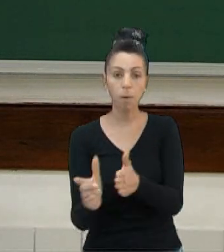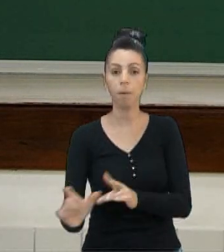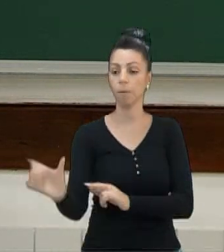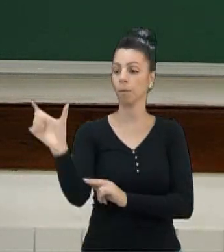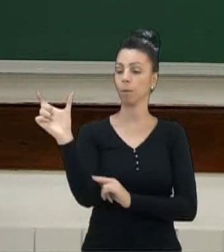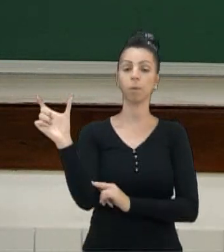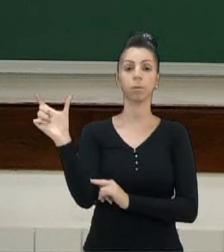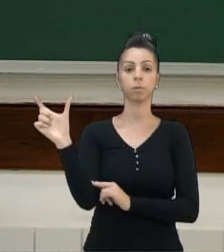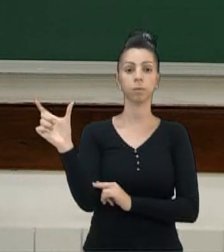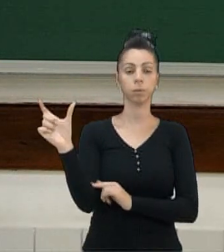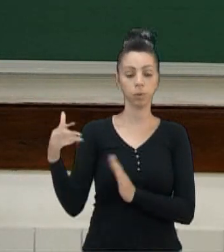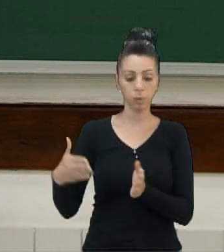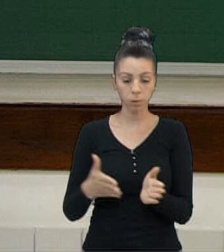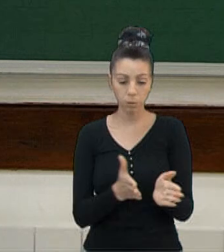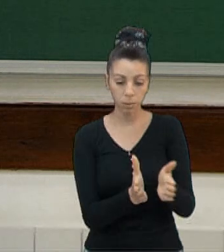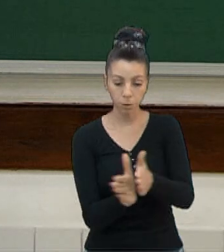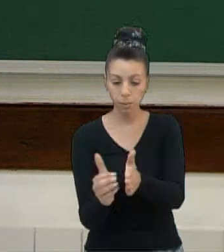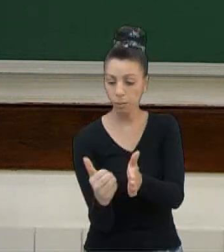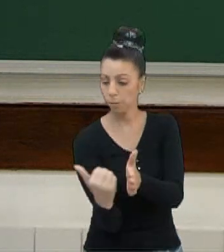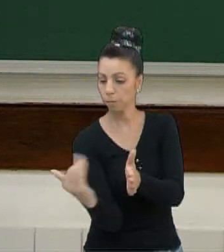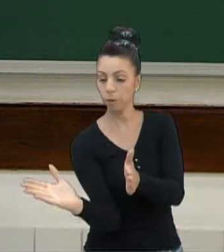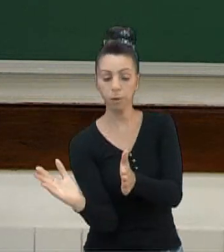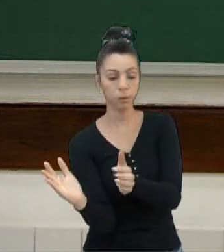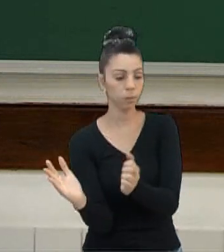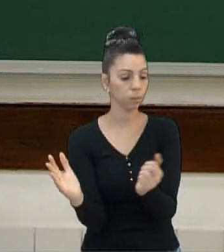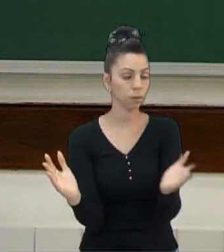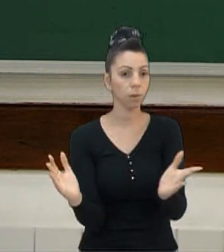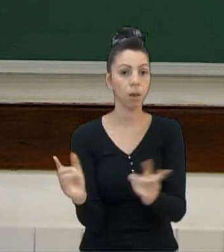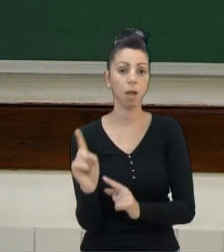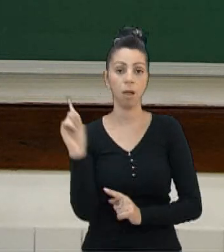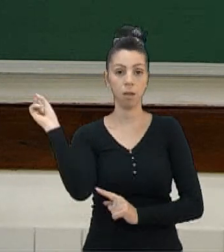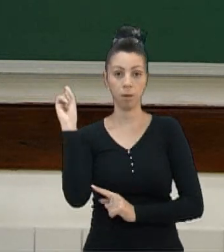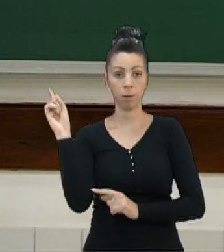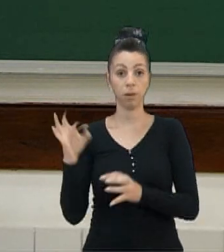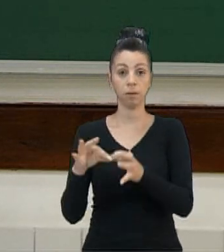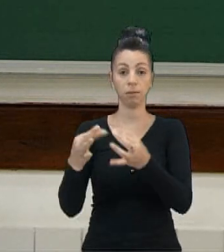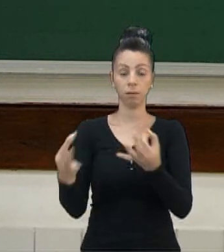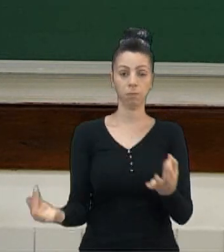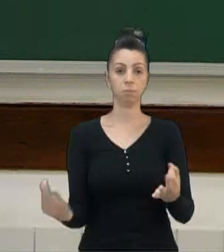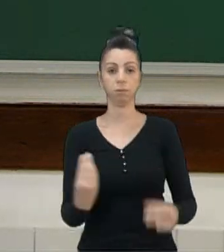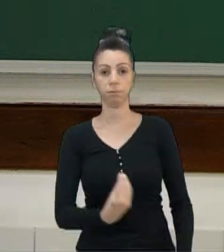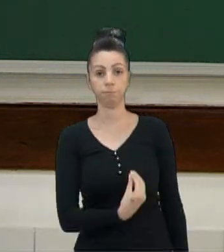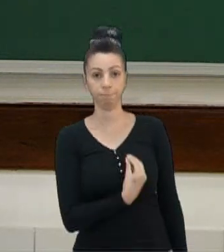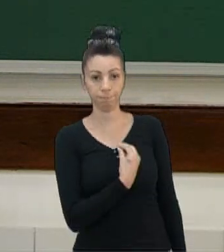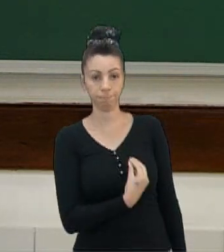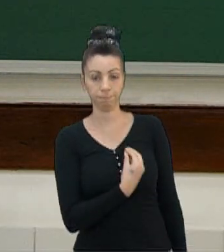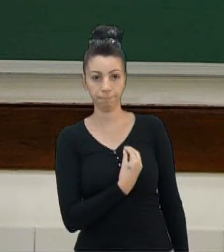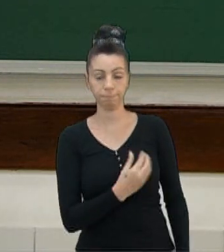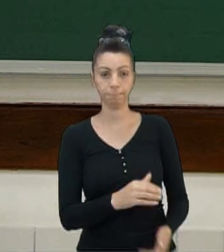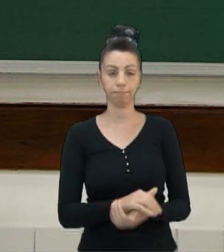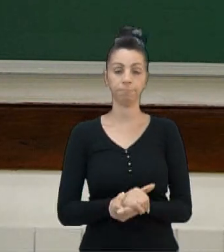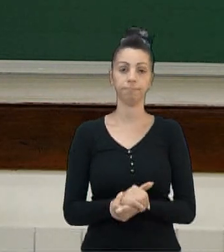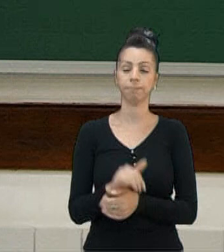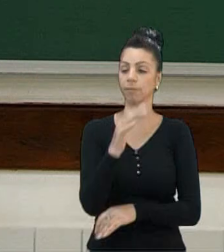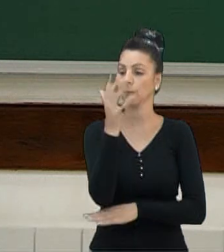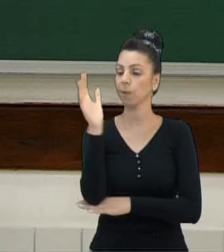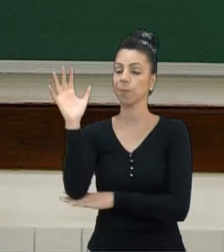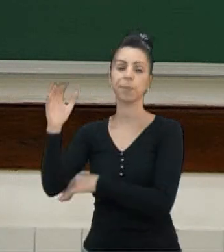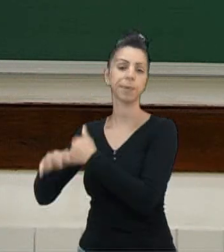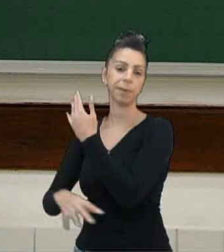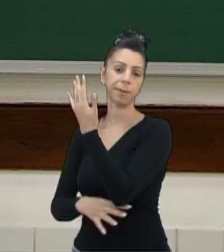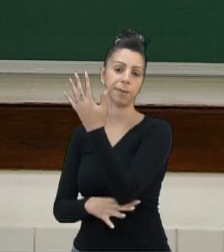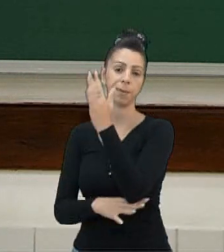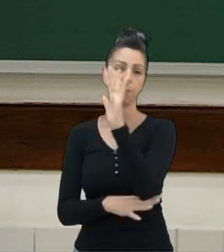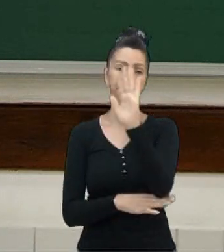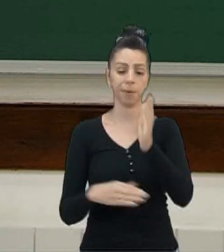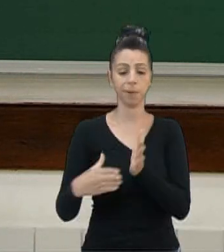da margem no sentido, aqui a gente tem uma ideia de simplicidade da vida, né? Margem de rio, natureza, né?